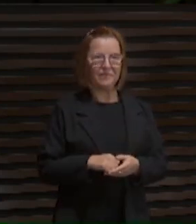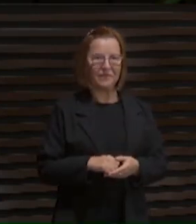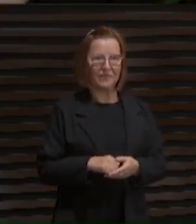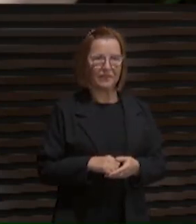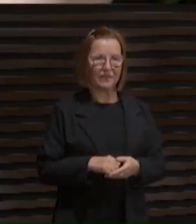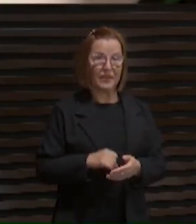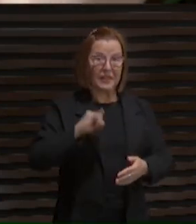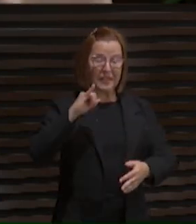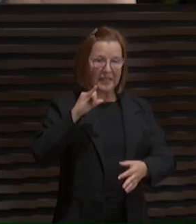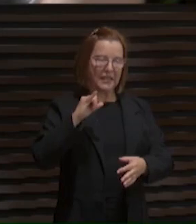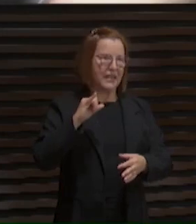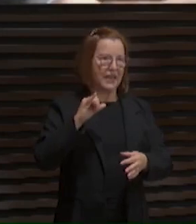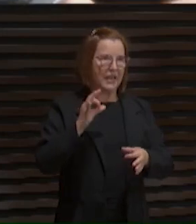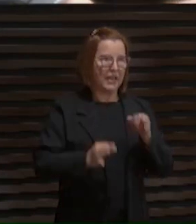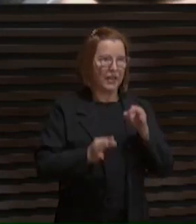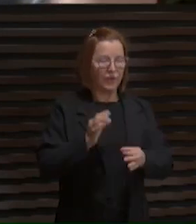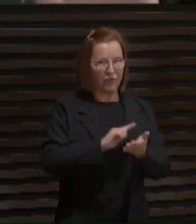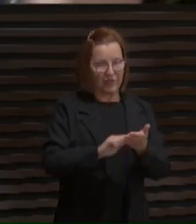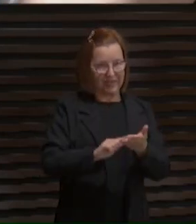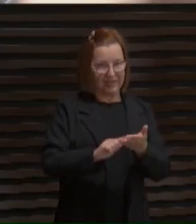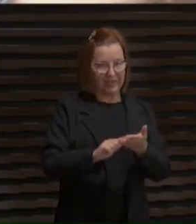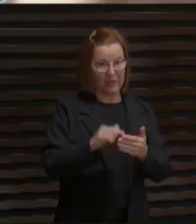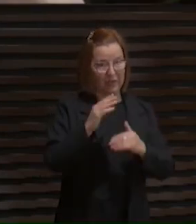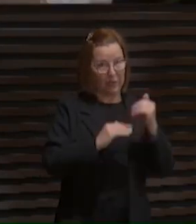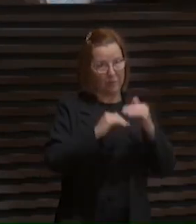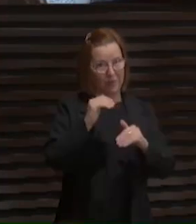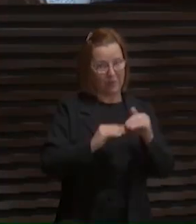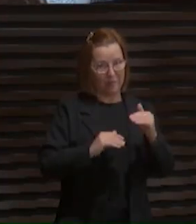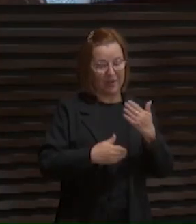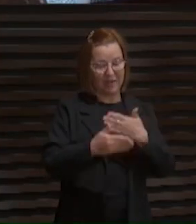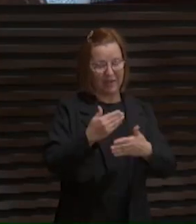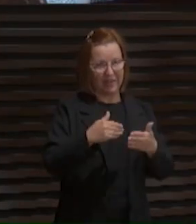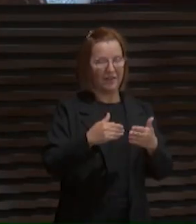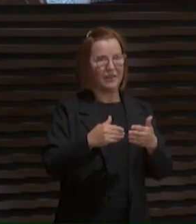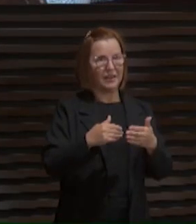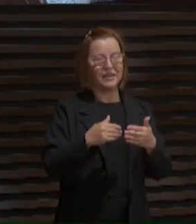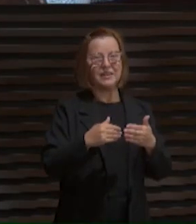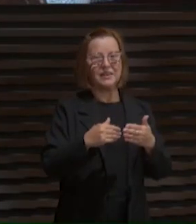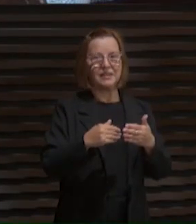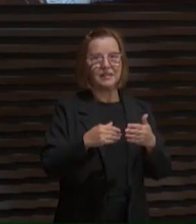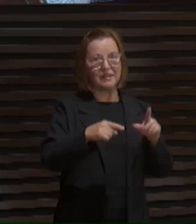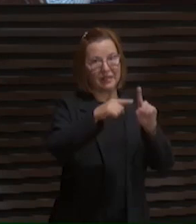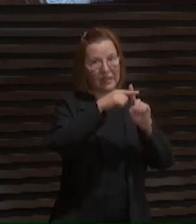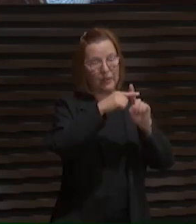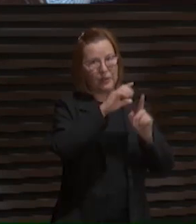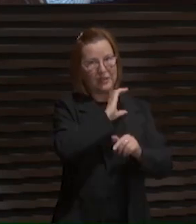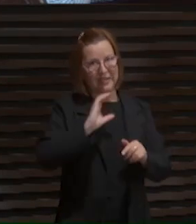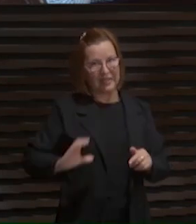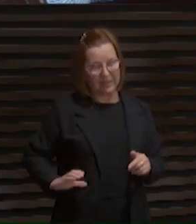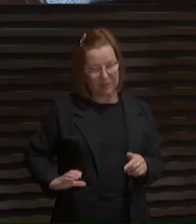justificação ela é um ato que nos salva, é o que Cristo fez, e nós somos salvos por esse ato, a santificação